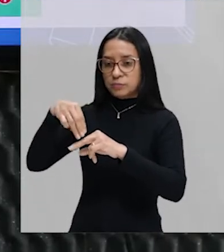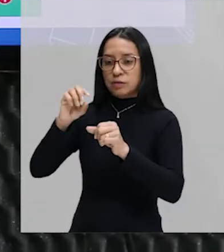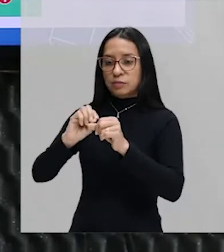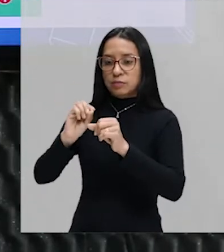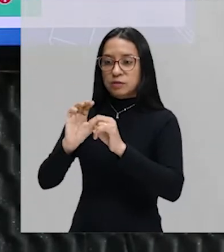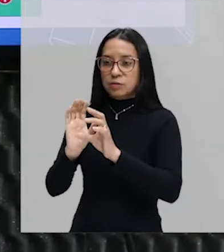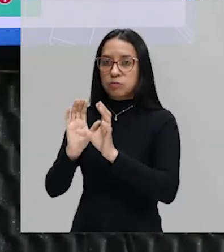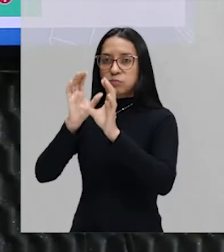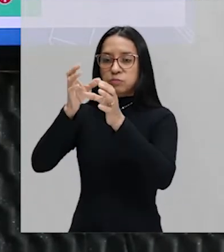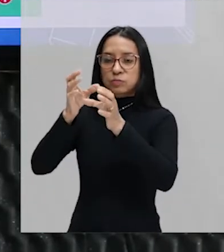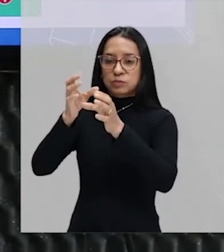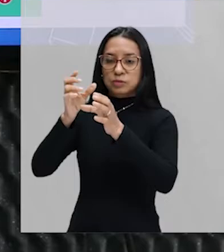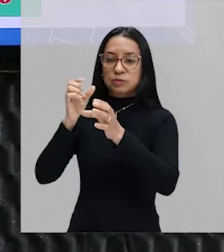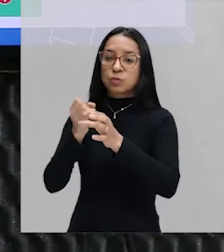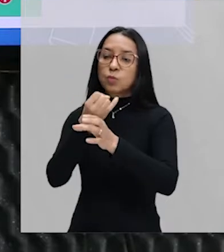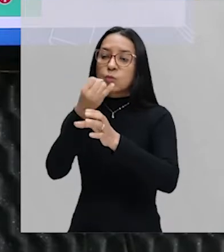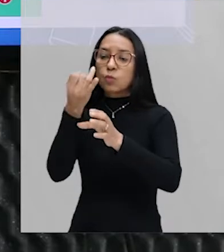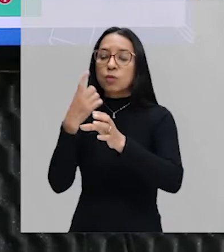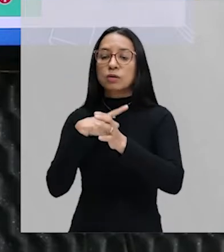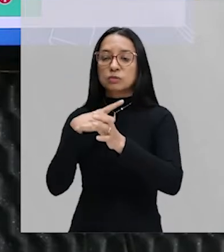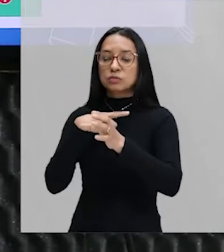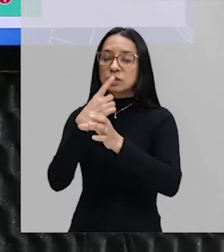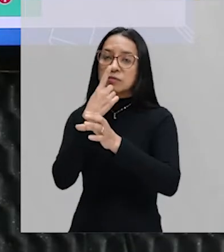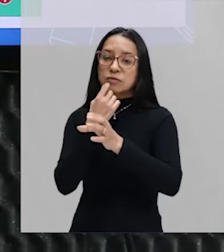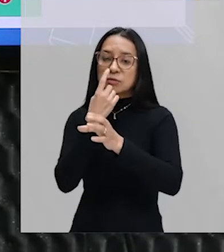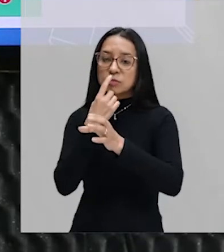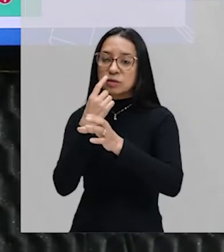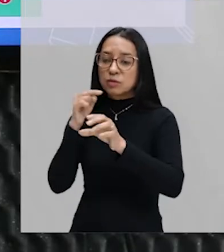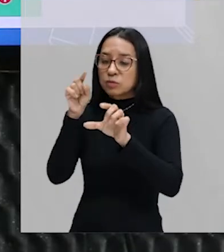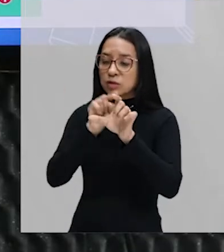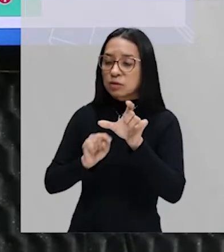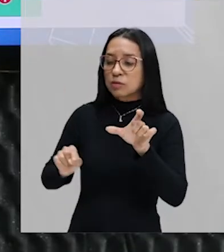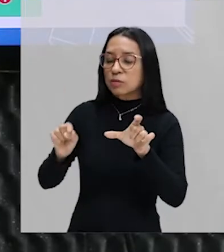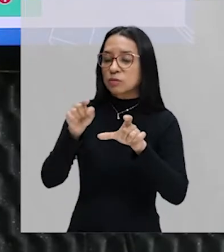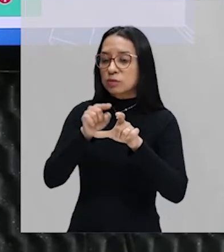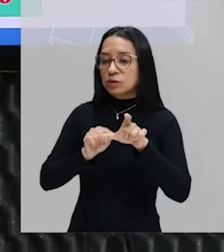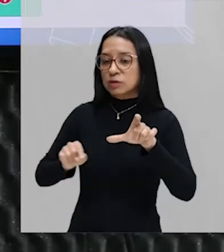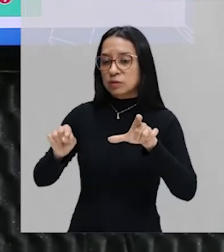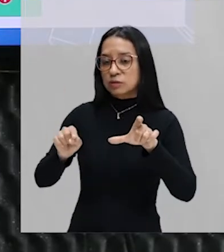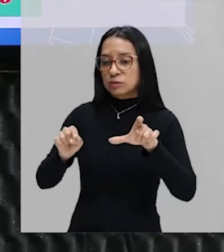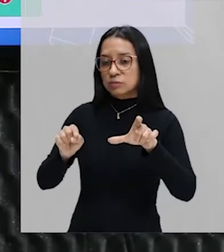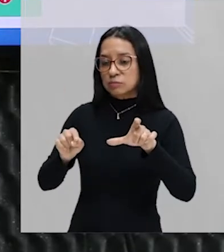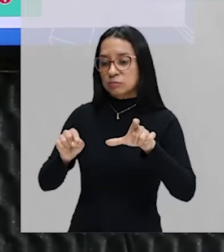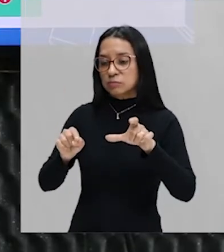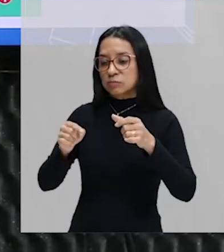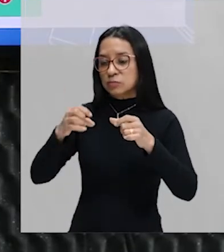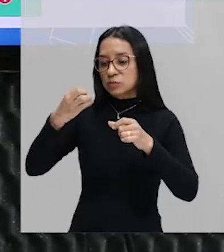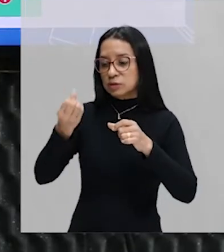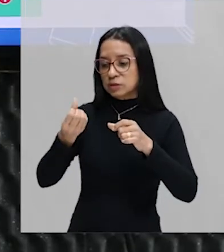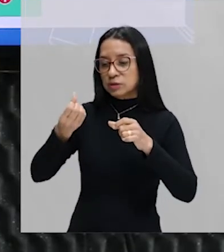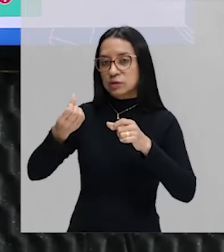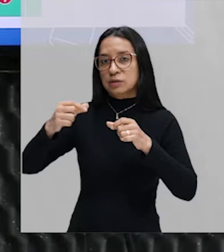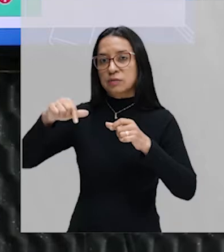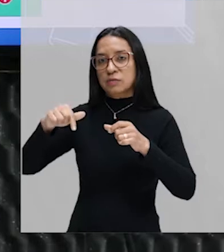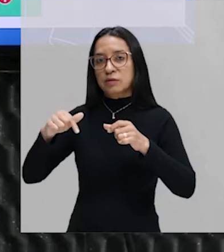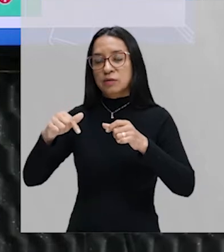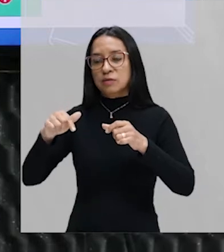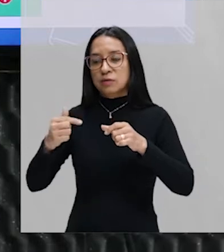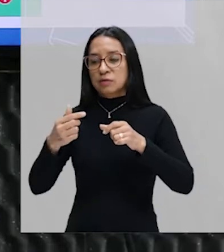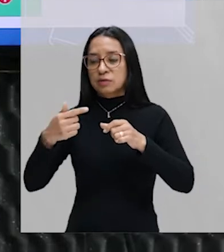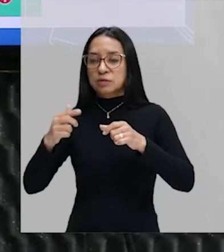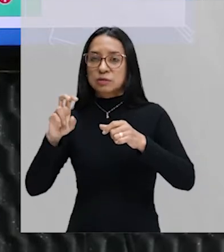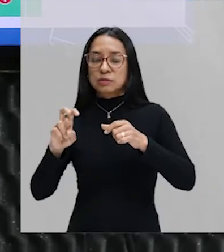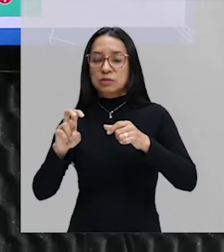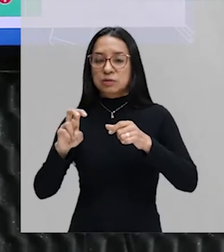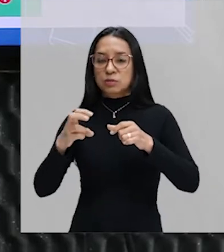realizar o arremesso. Tem quantos atletas vermelhos dentro dessa linha de 6,75 metros? 3